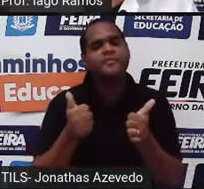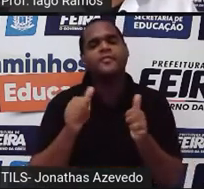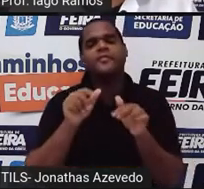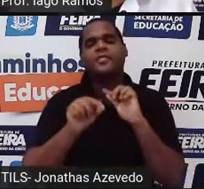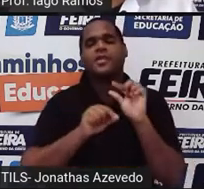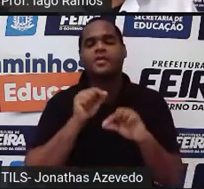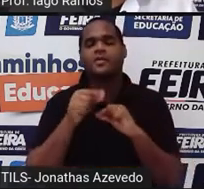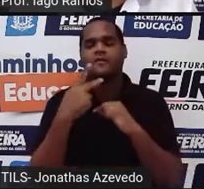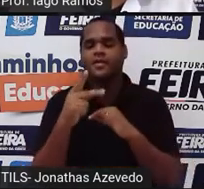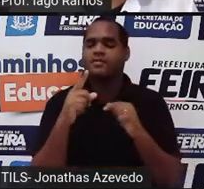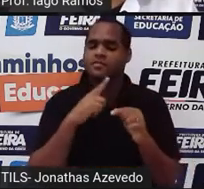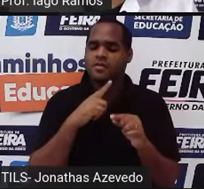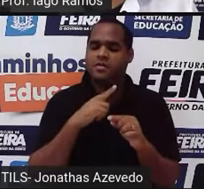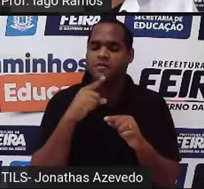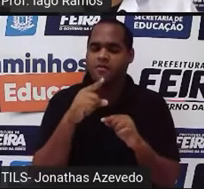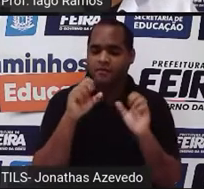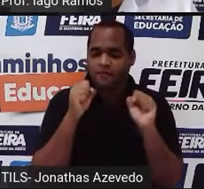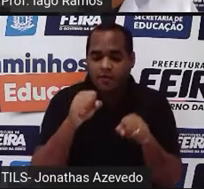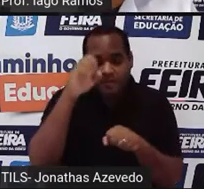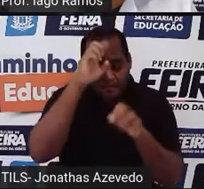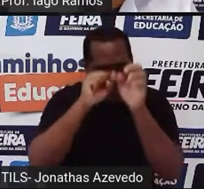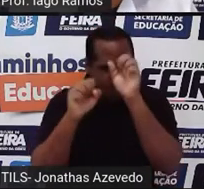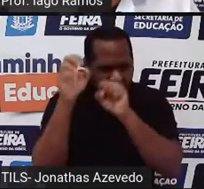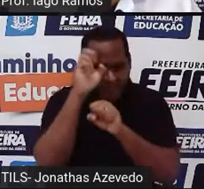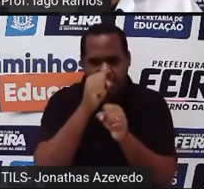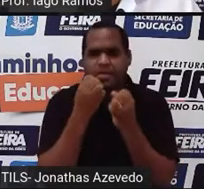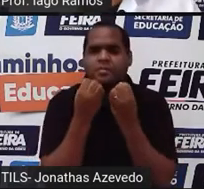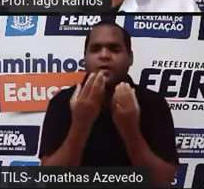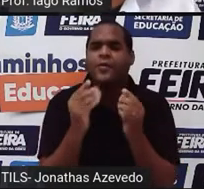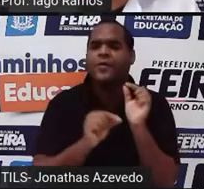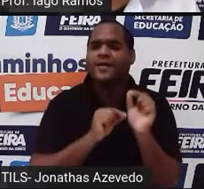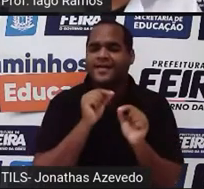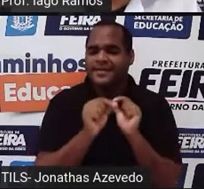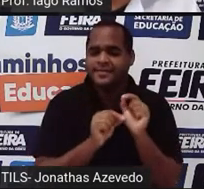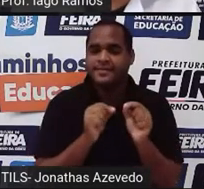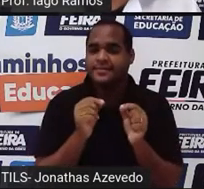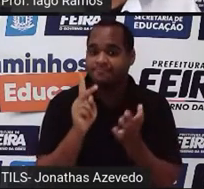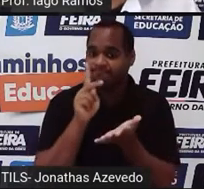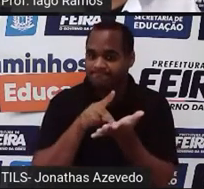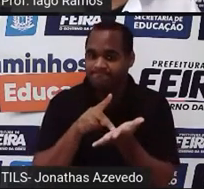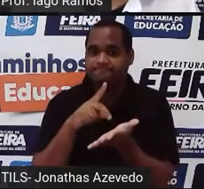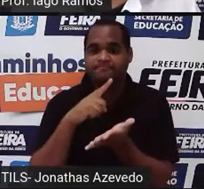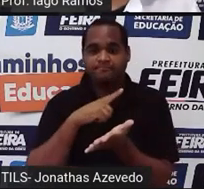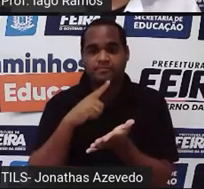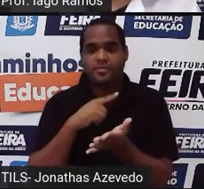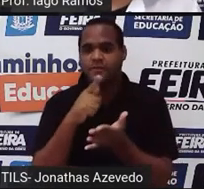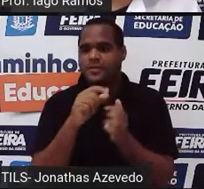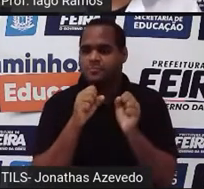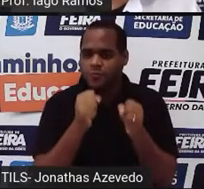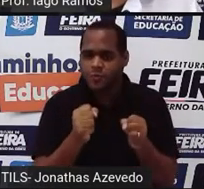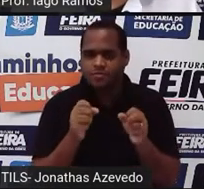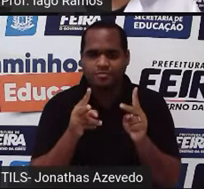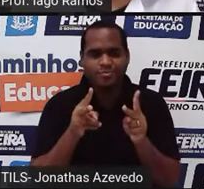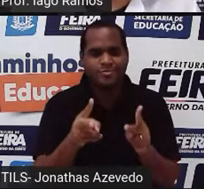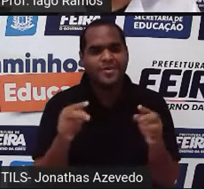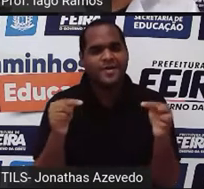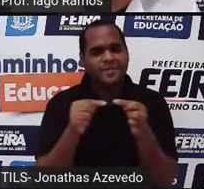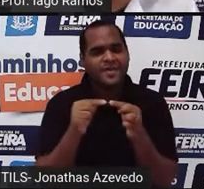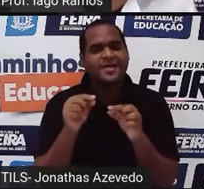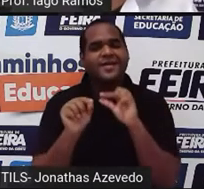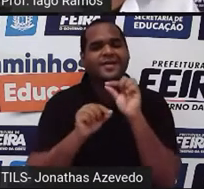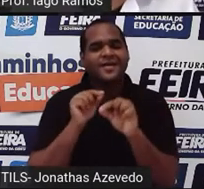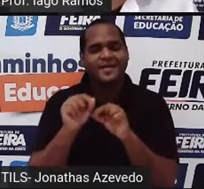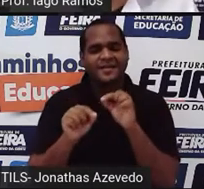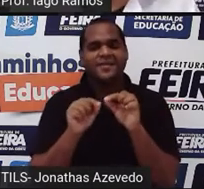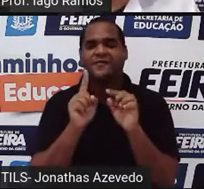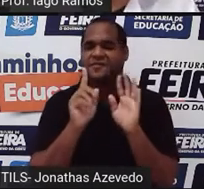que a gente tem para aprender na aula de hoje? A gente, na verdade, vai continuar algo